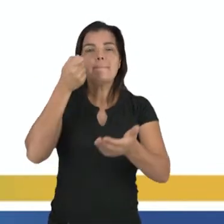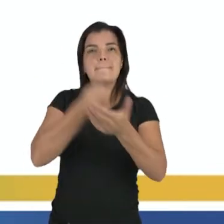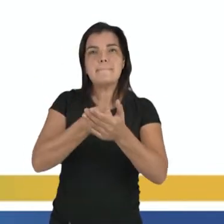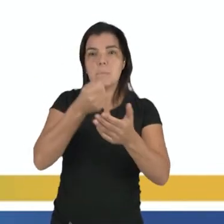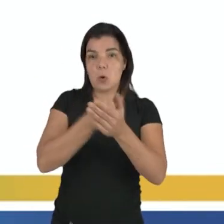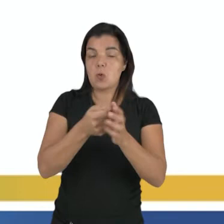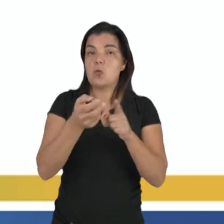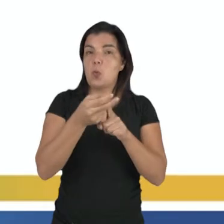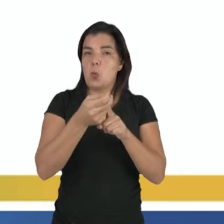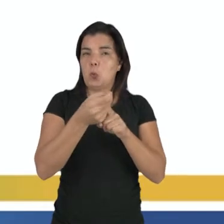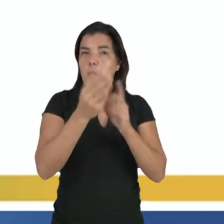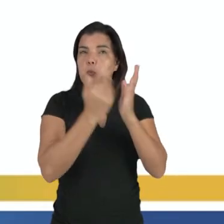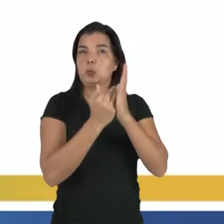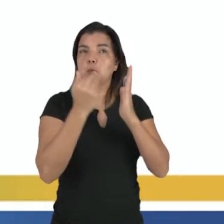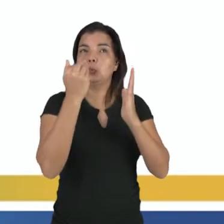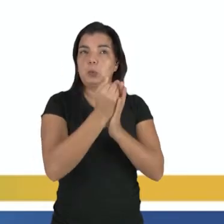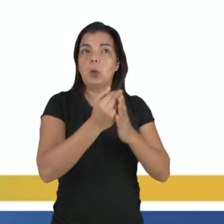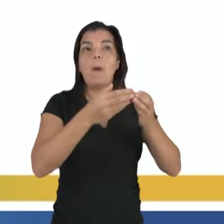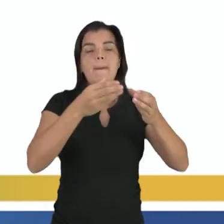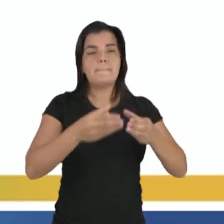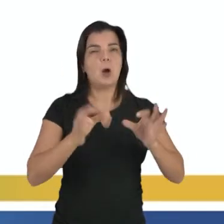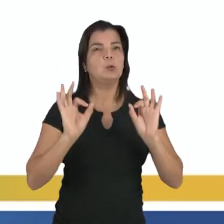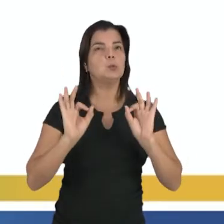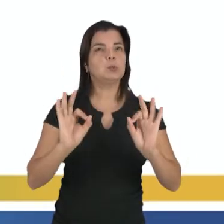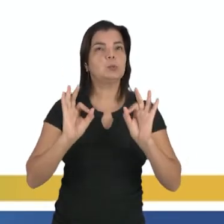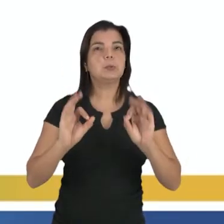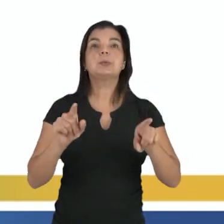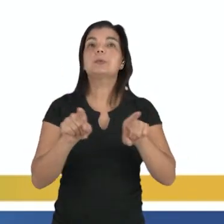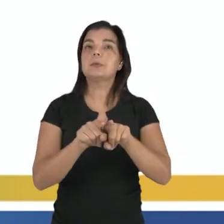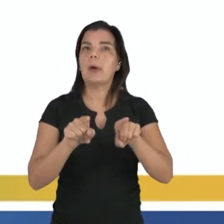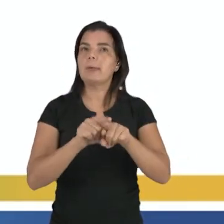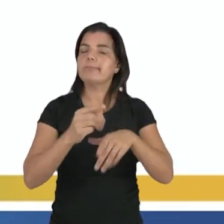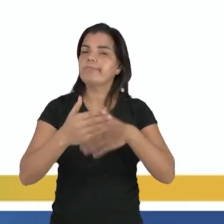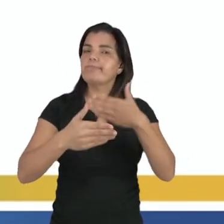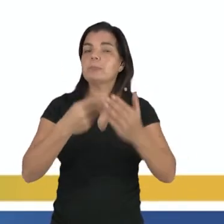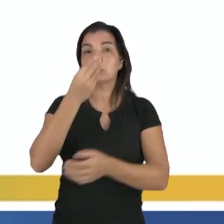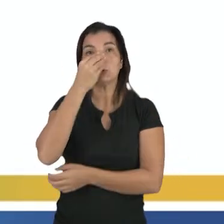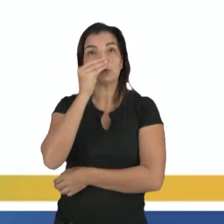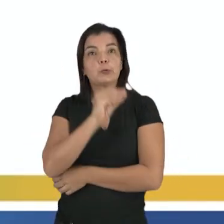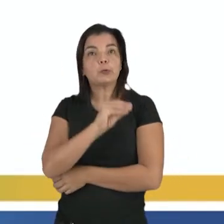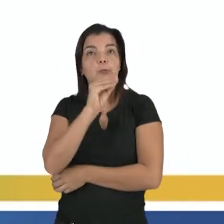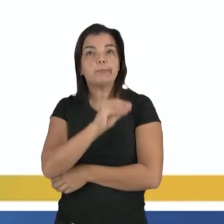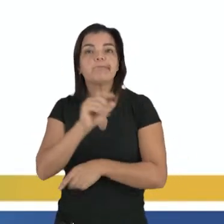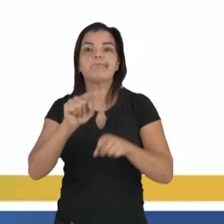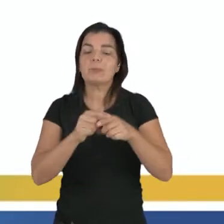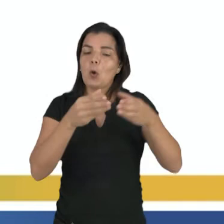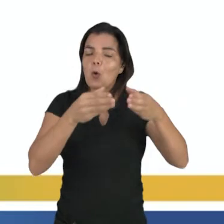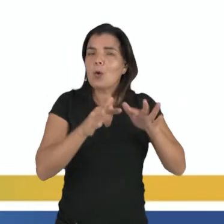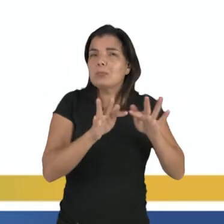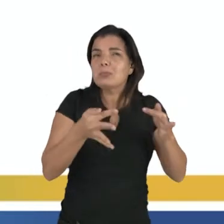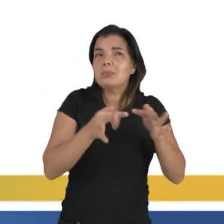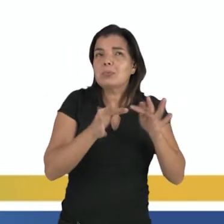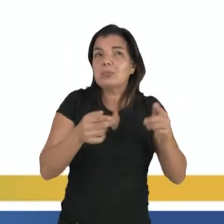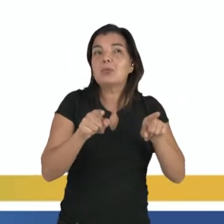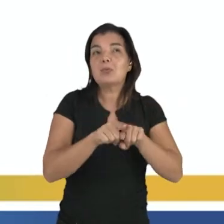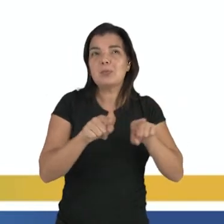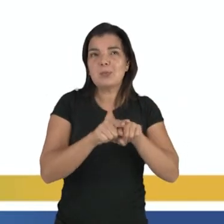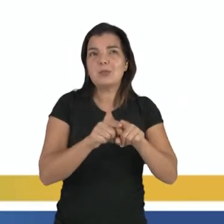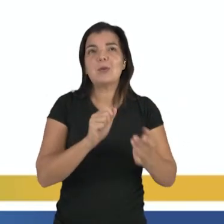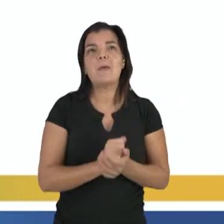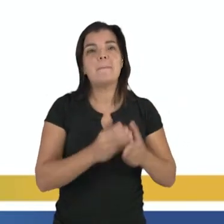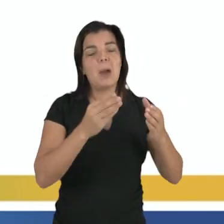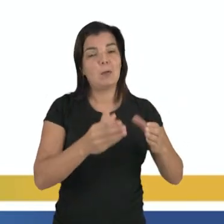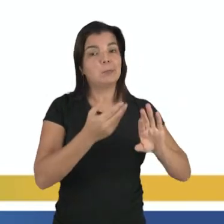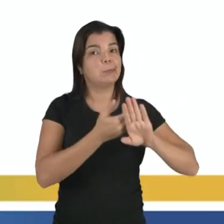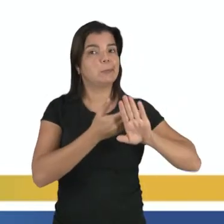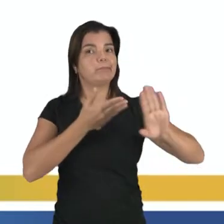pagar os altos aluguéis dos bairros elegantes são progressivamente rejeitadas para a periferia, como os subúrbios